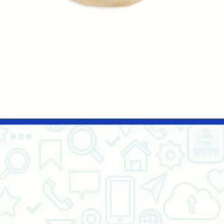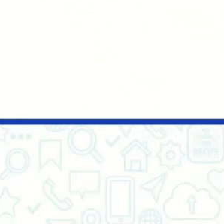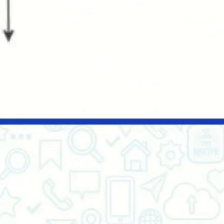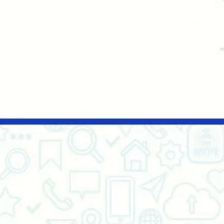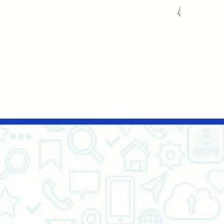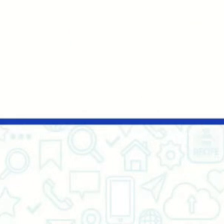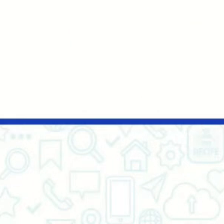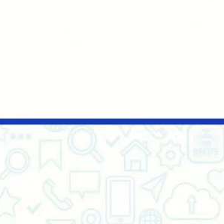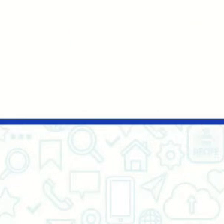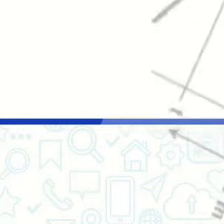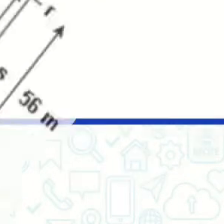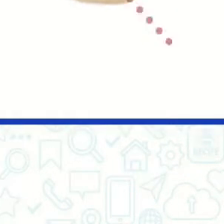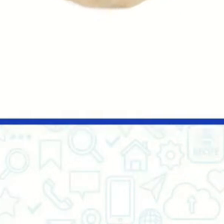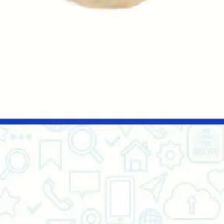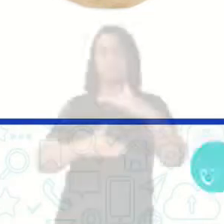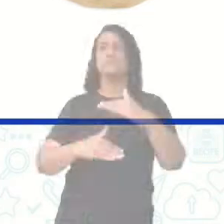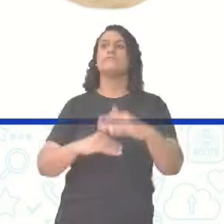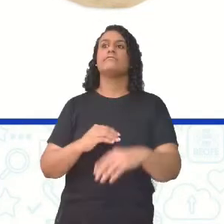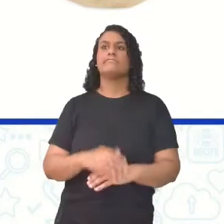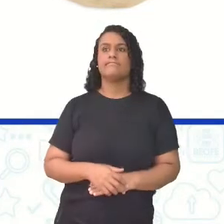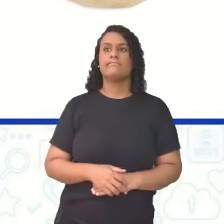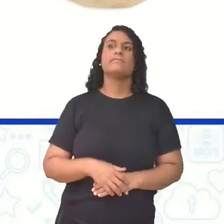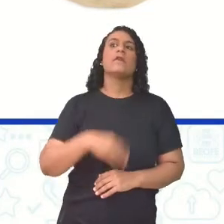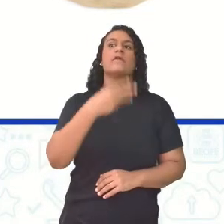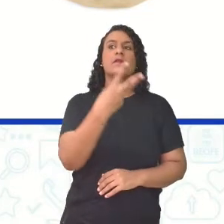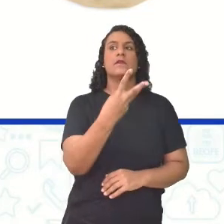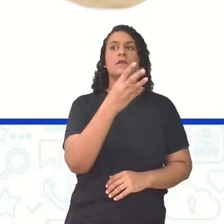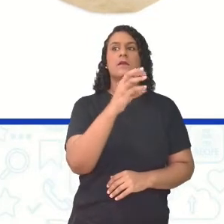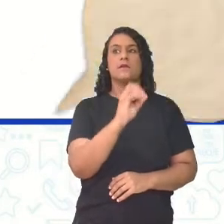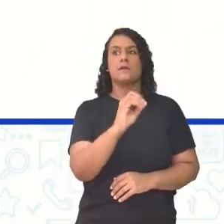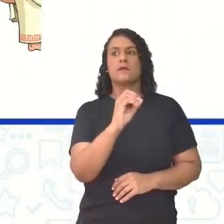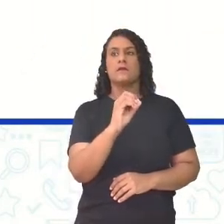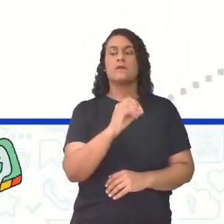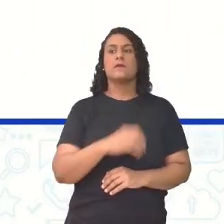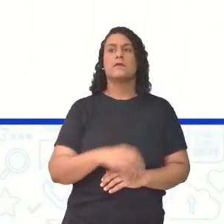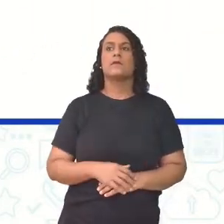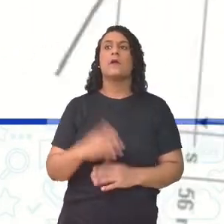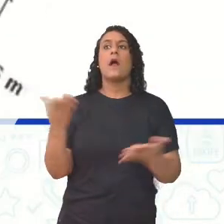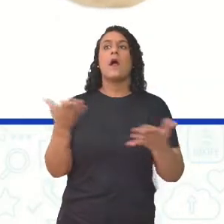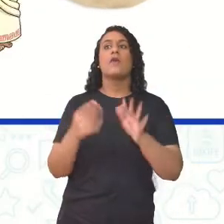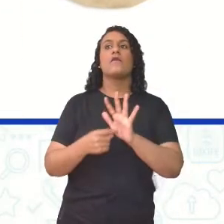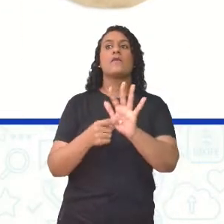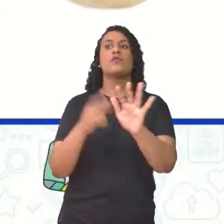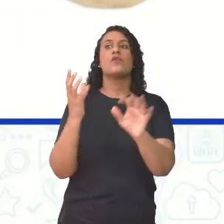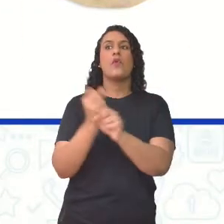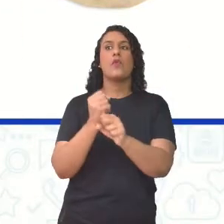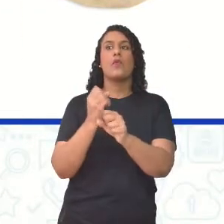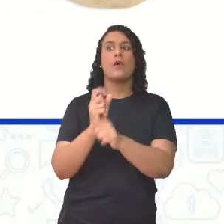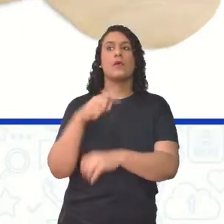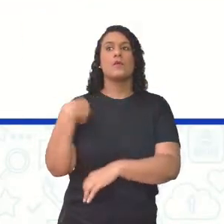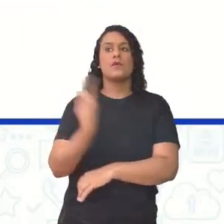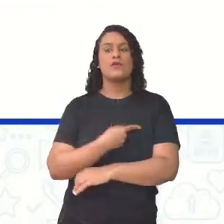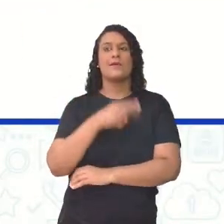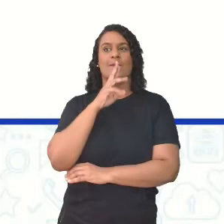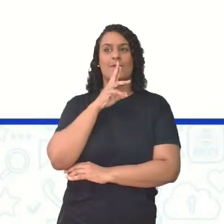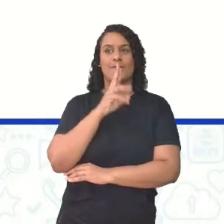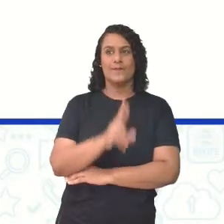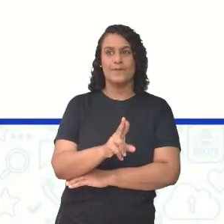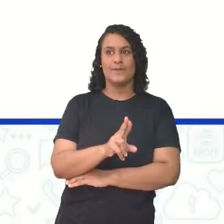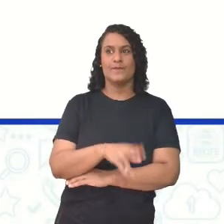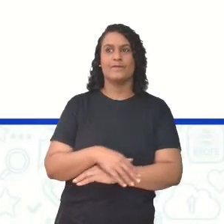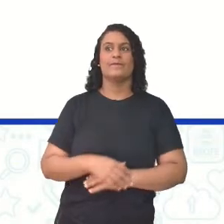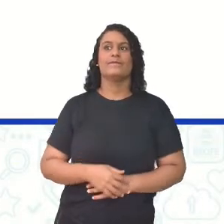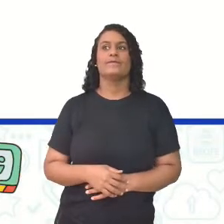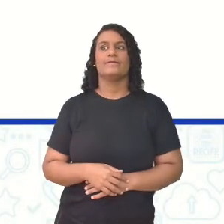paralelas, né? 30 é um pedacinho conhecido pela gente. Deixa eu colocar aqui a parte do cálculo para a gente desenvolver. Então, bora lá pensar,